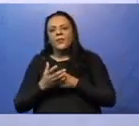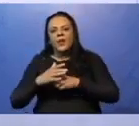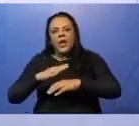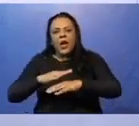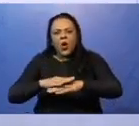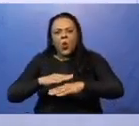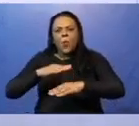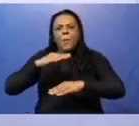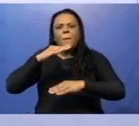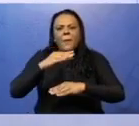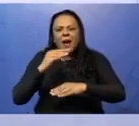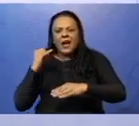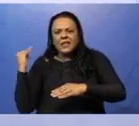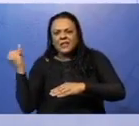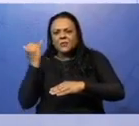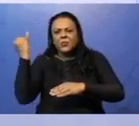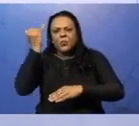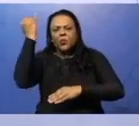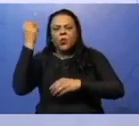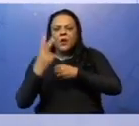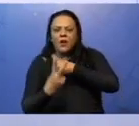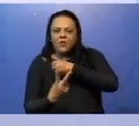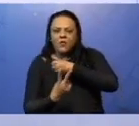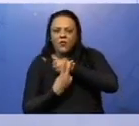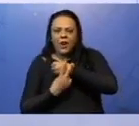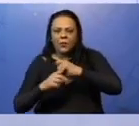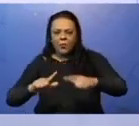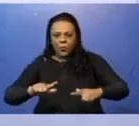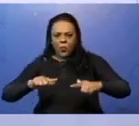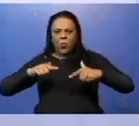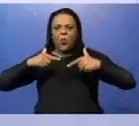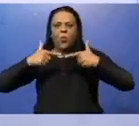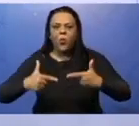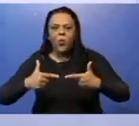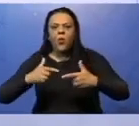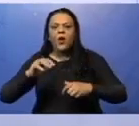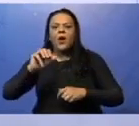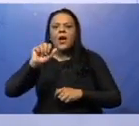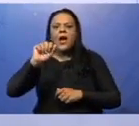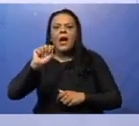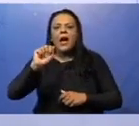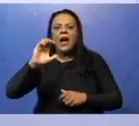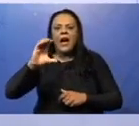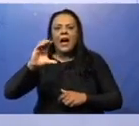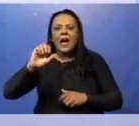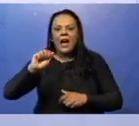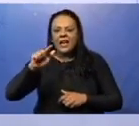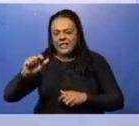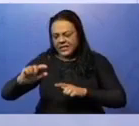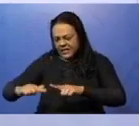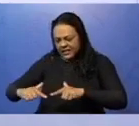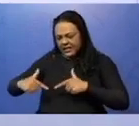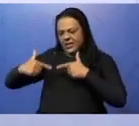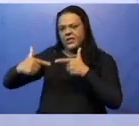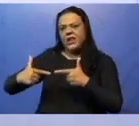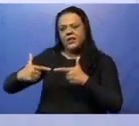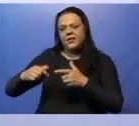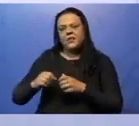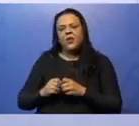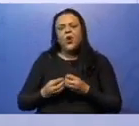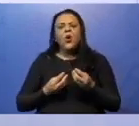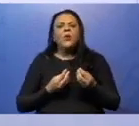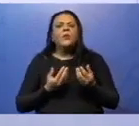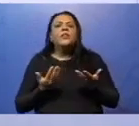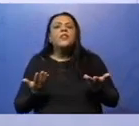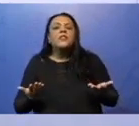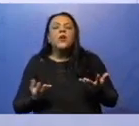de ação. Como que eu vou fazer para eu lembrar, meu Deus, é predicado nominal, será que eu tenho um verbo de ligação ou não? Tem uma